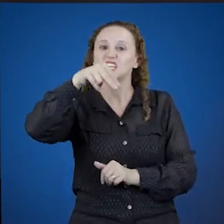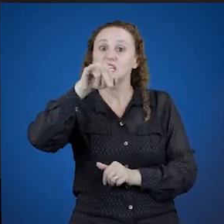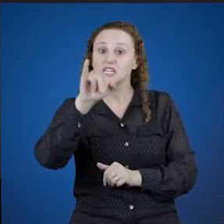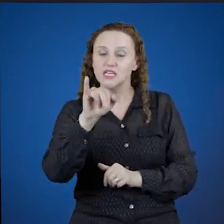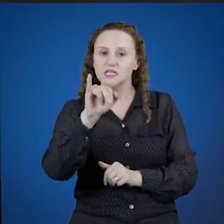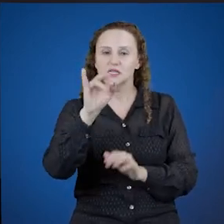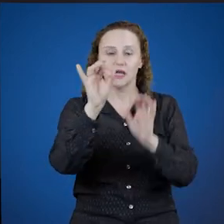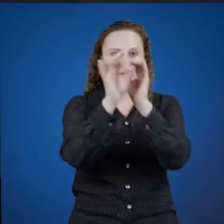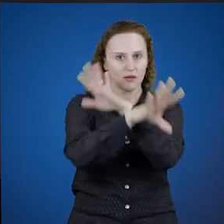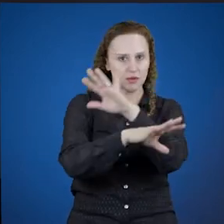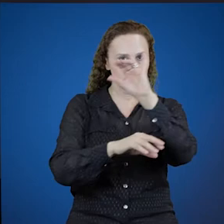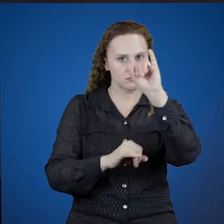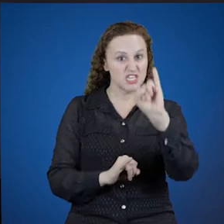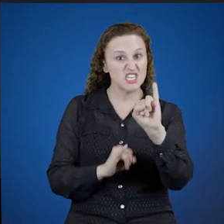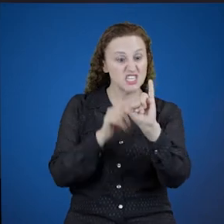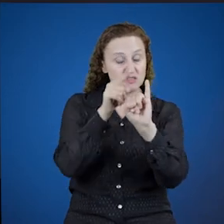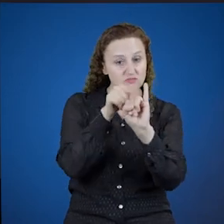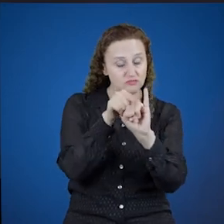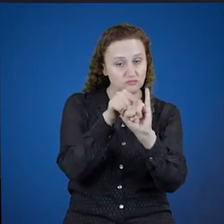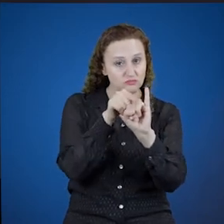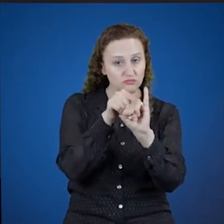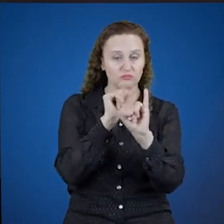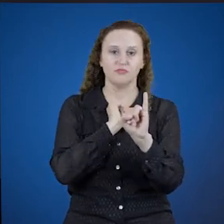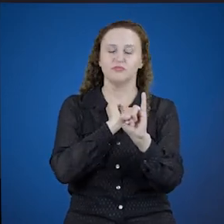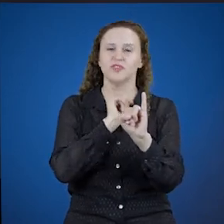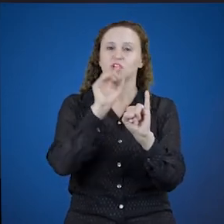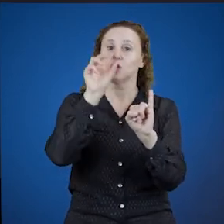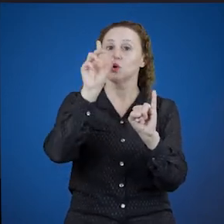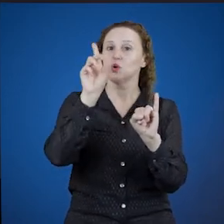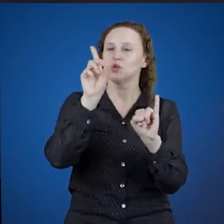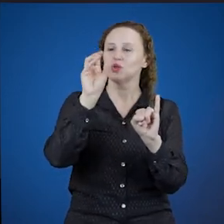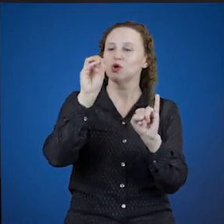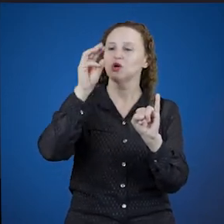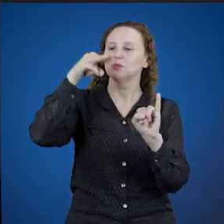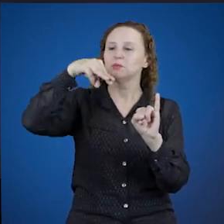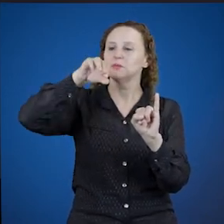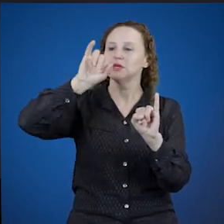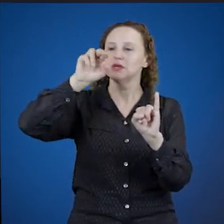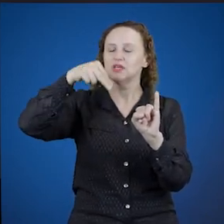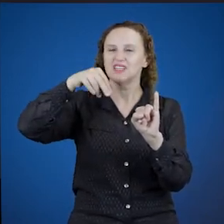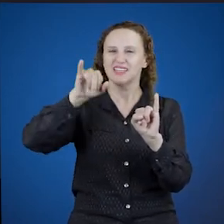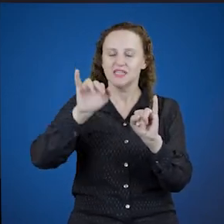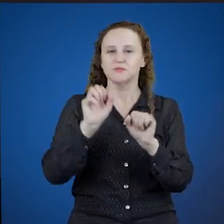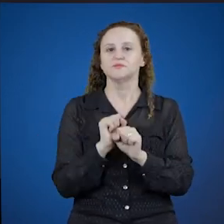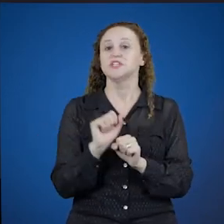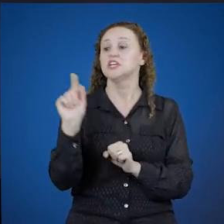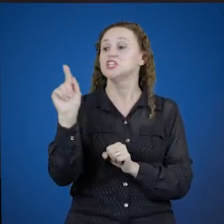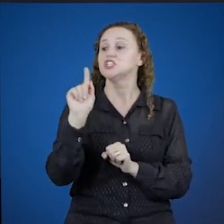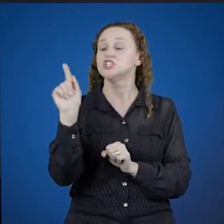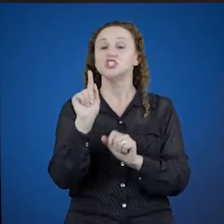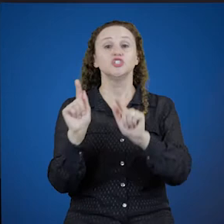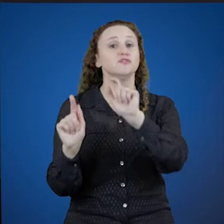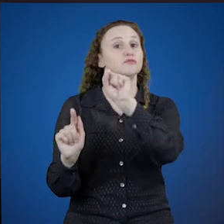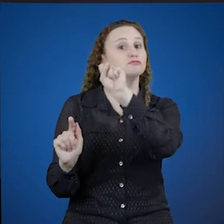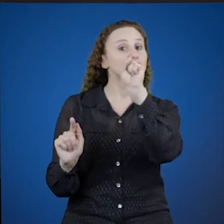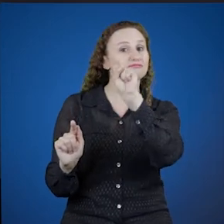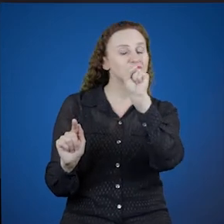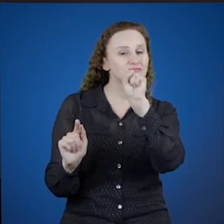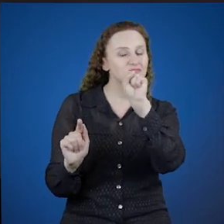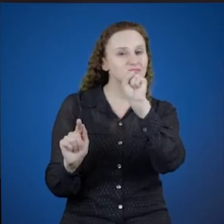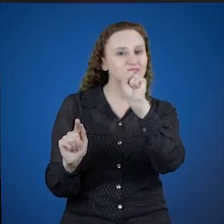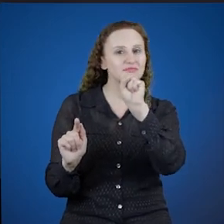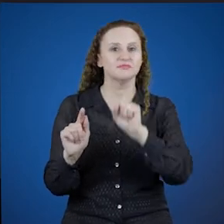em i.a. o Senhor do Senhor genitivo singular